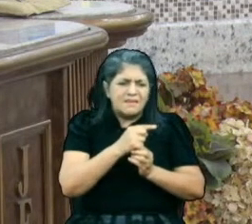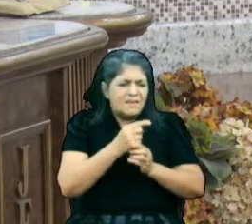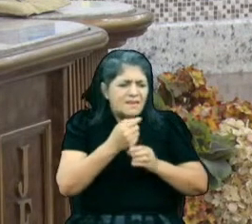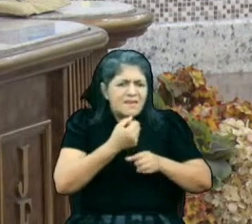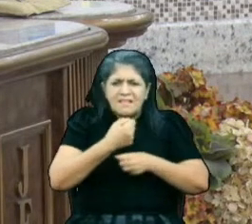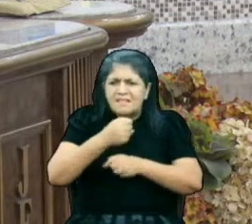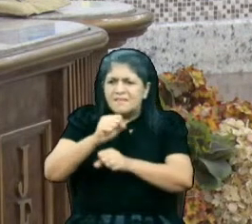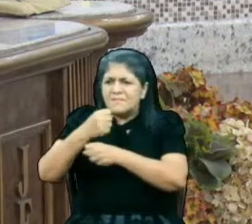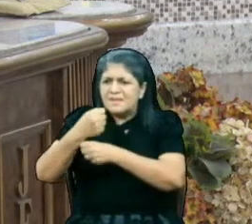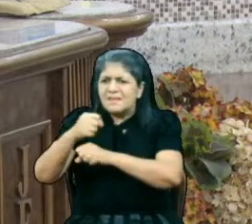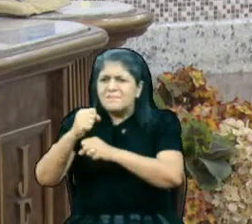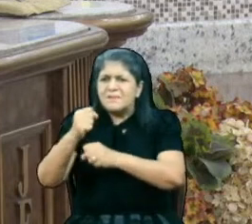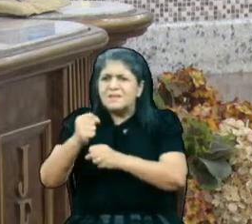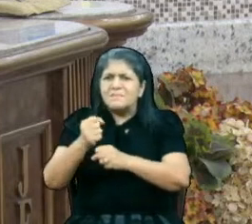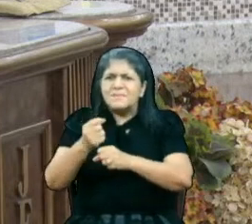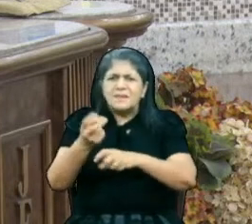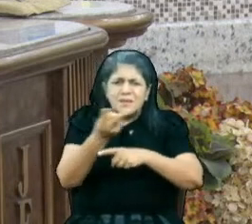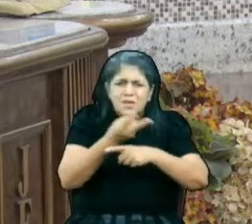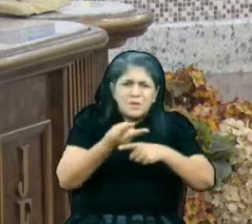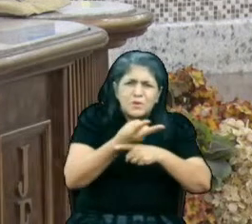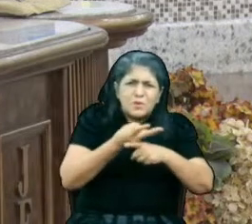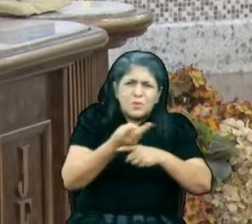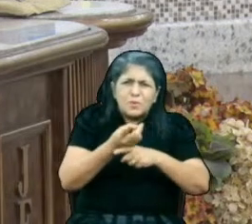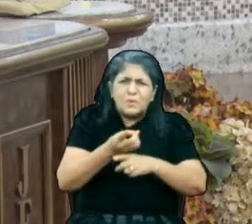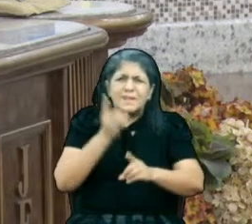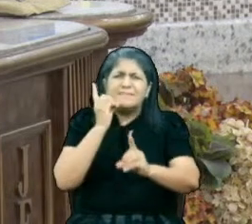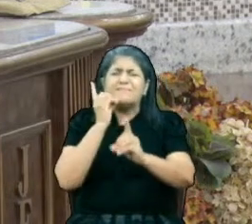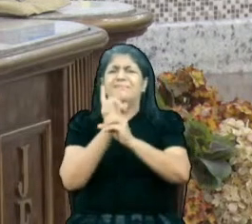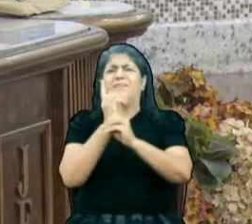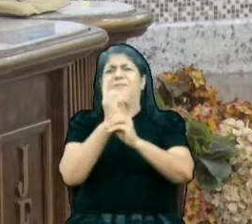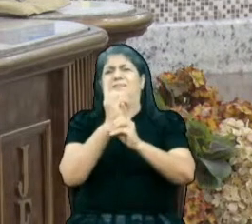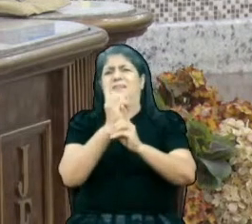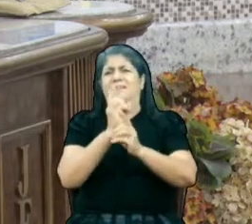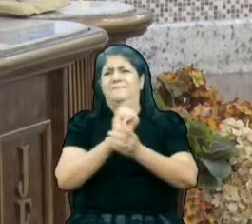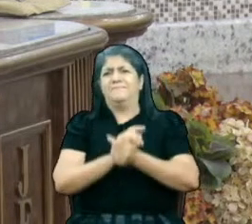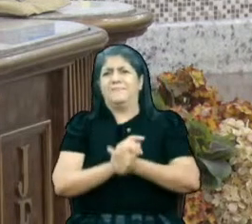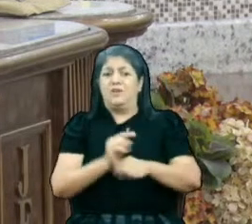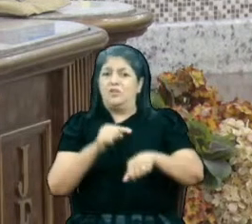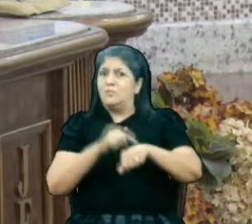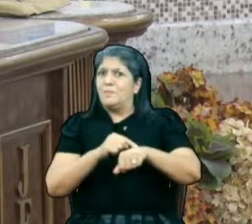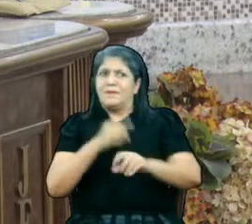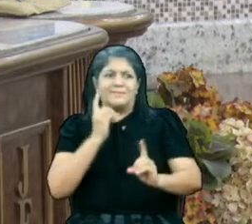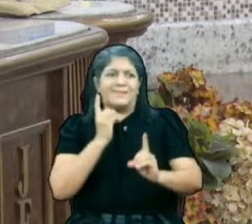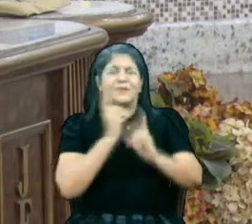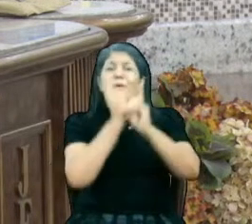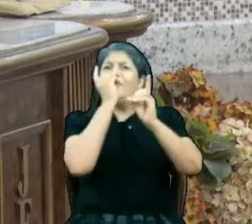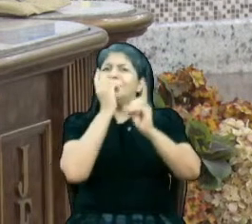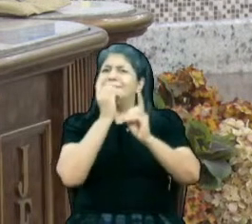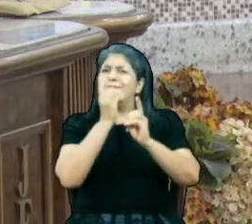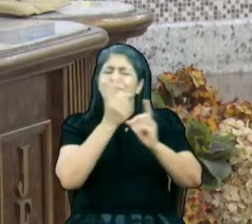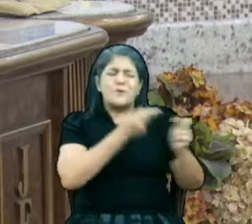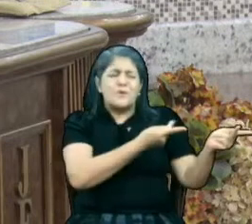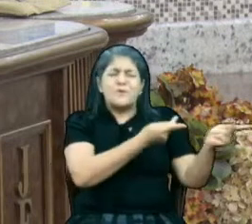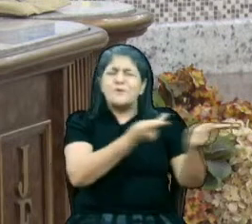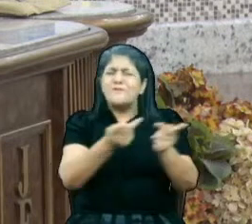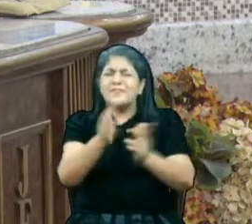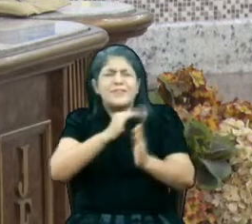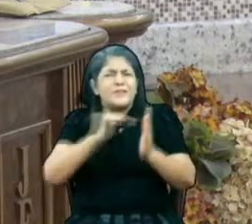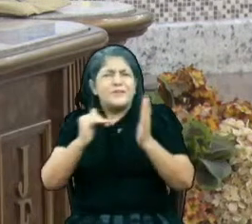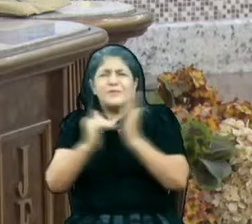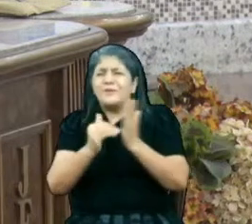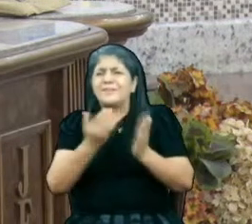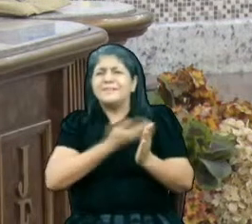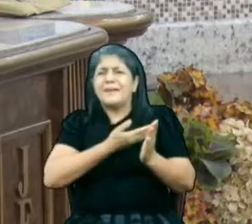busca com diligência até a achar e achando-a convoca as amigas